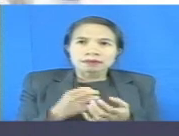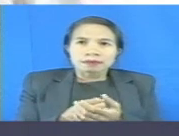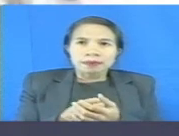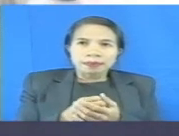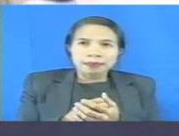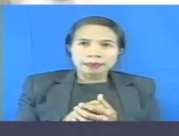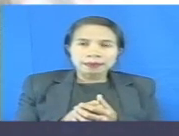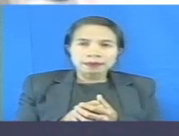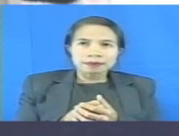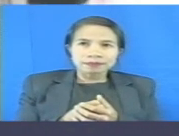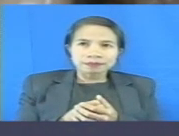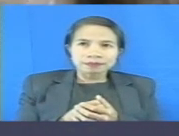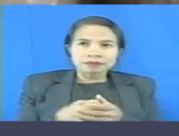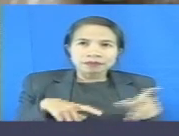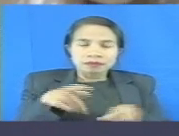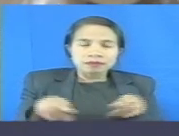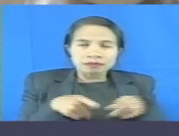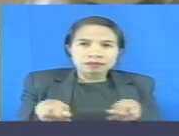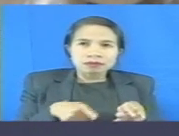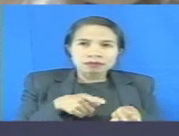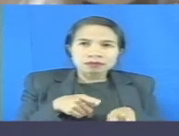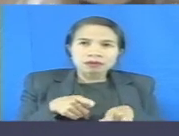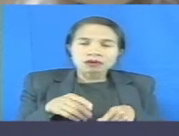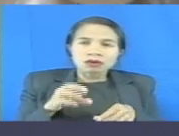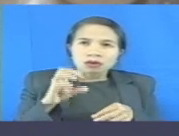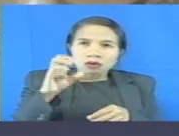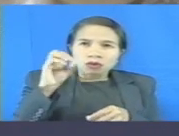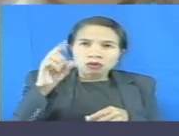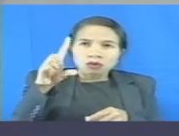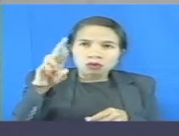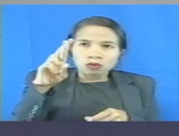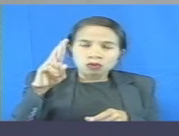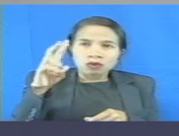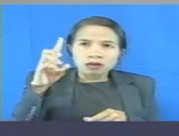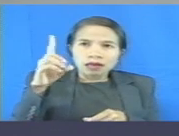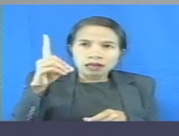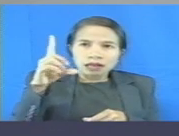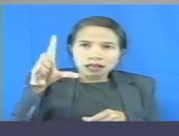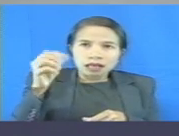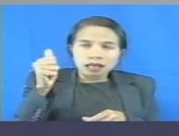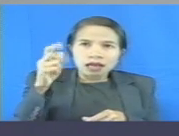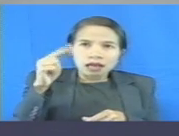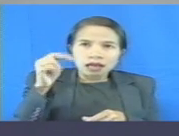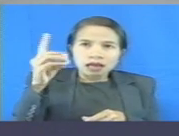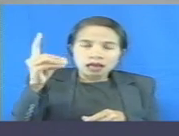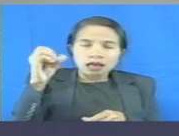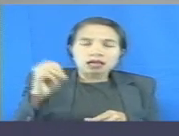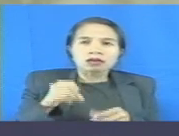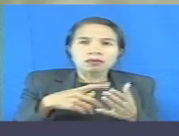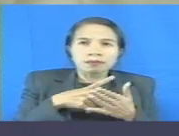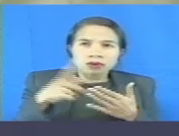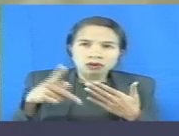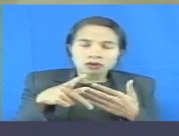Comunidade Francisco Orlando, ba jornalista, e comoro segunda-feira em Reteten, sassans tirania folim e a mercado centavos lima nulo, enquanto companhia implementador